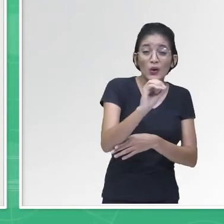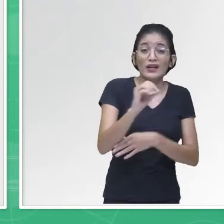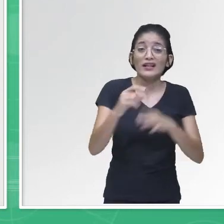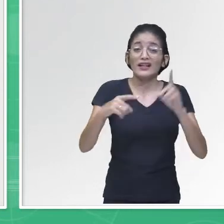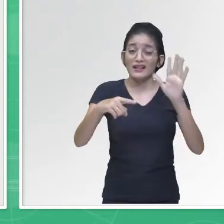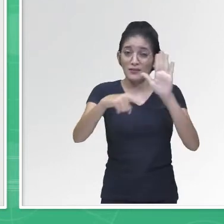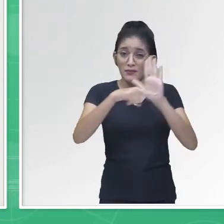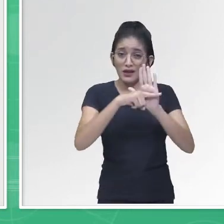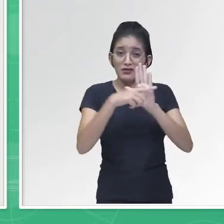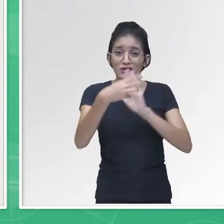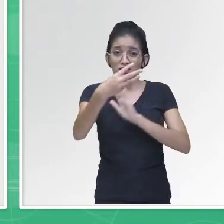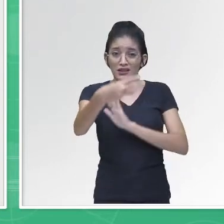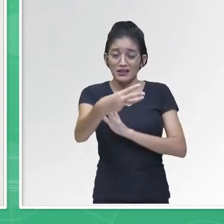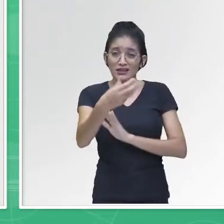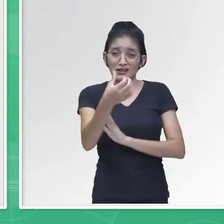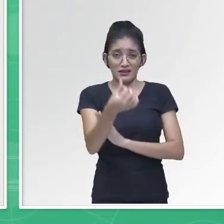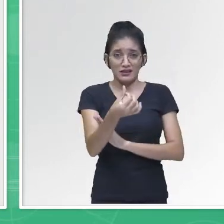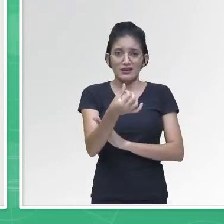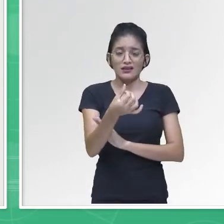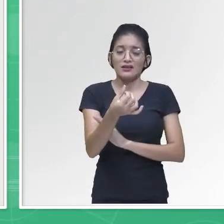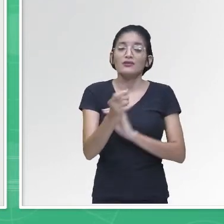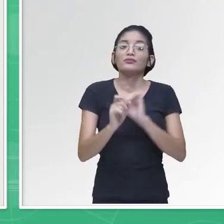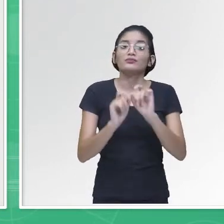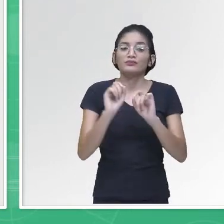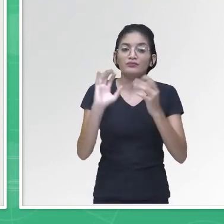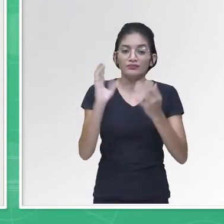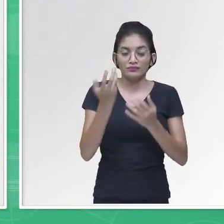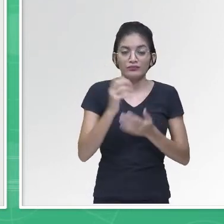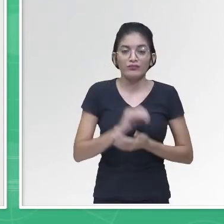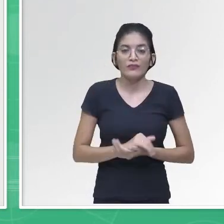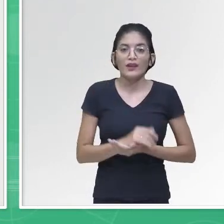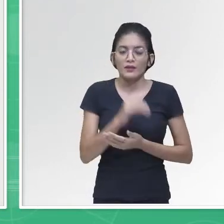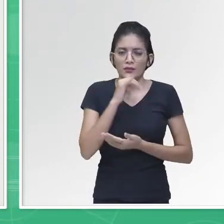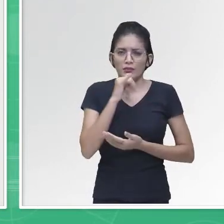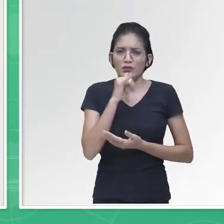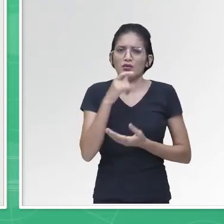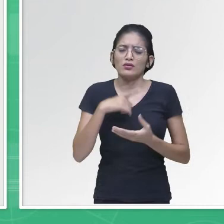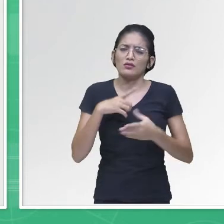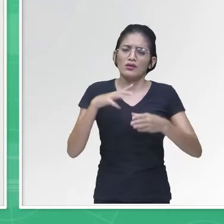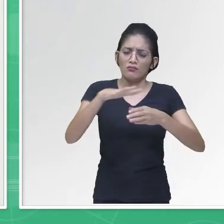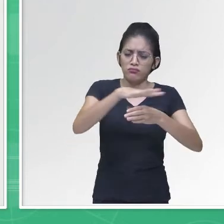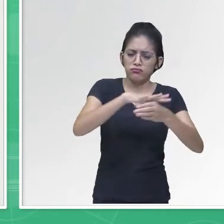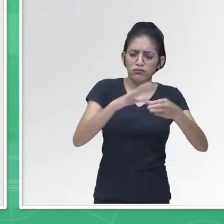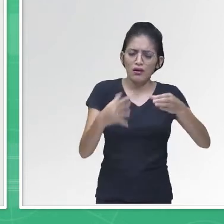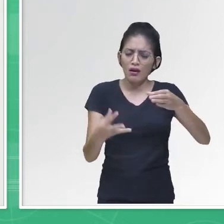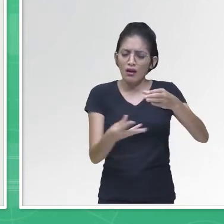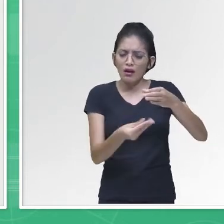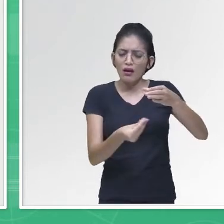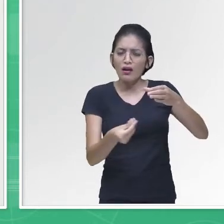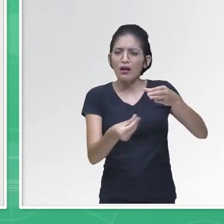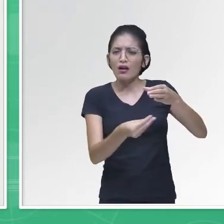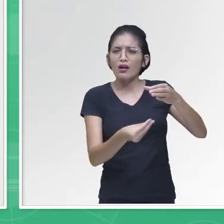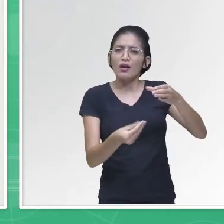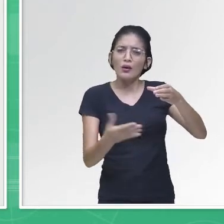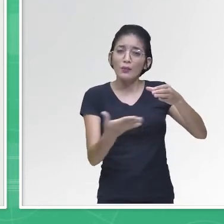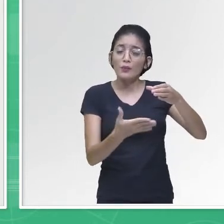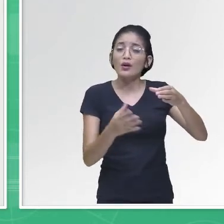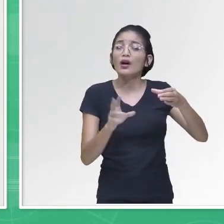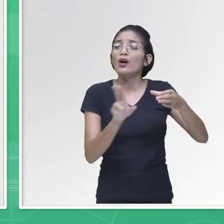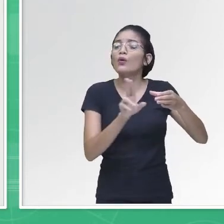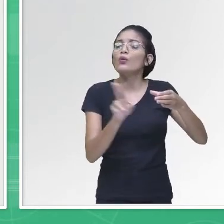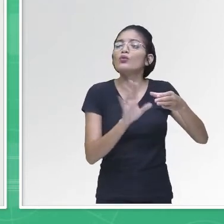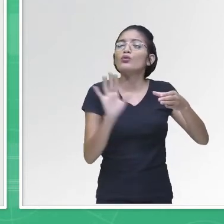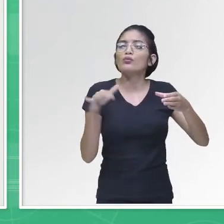4 gramas aqui. Quando você tem um sistema com resto aqui, isso aqui é chamado, esse resto,